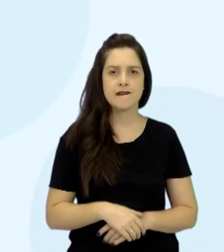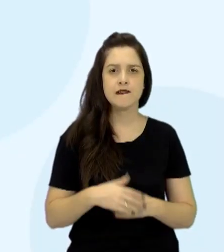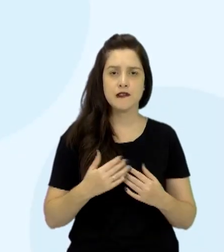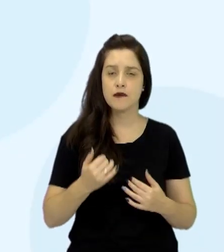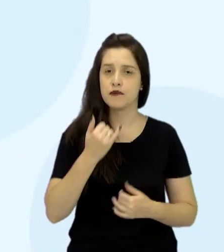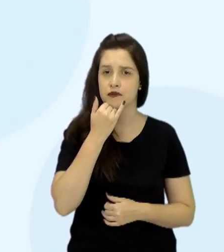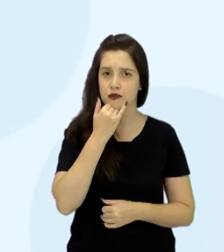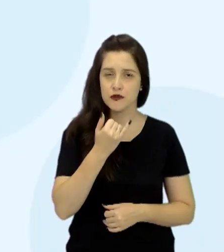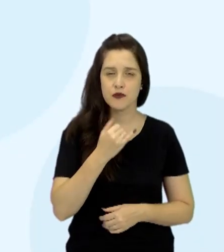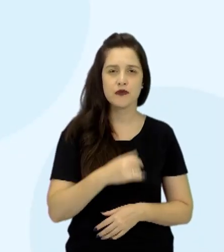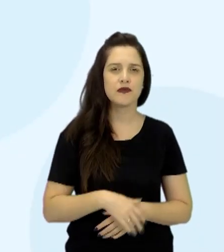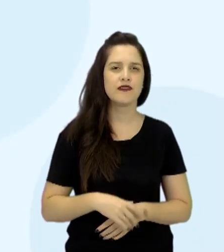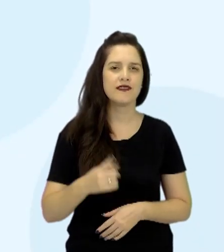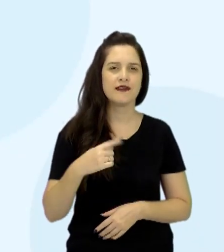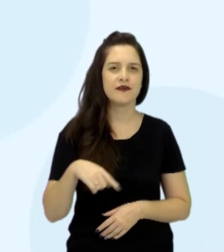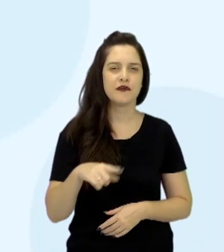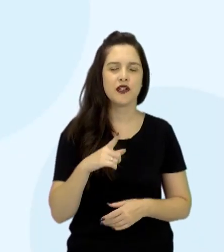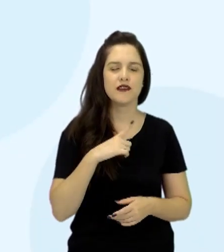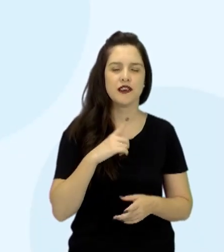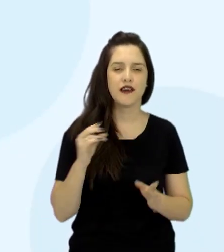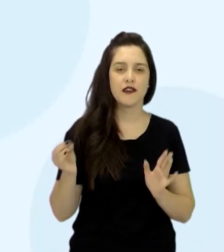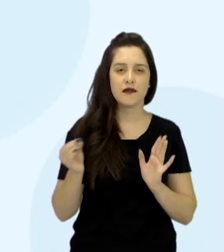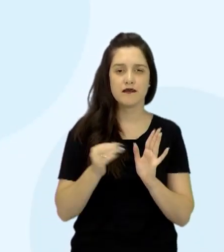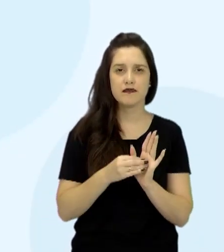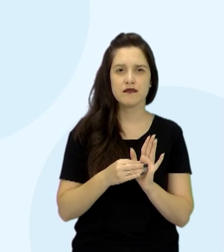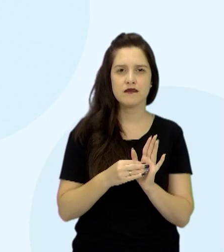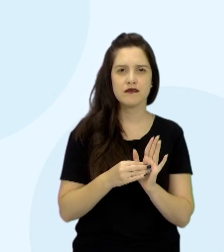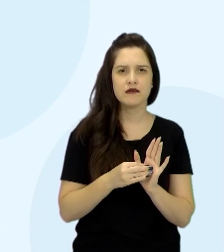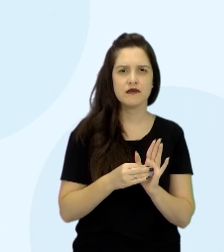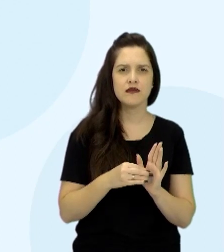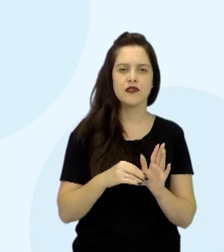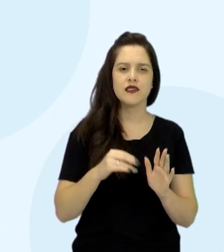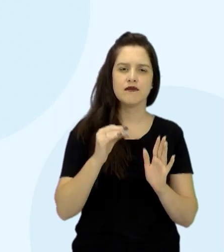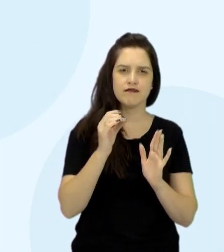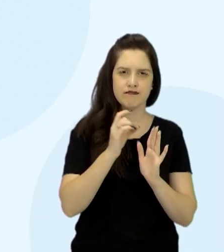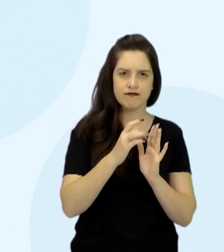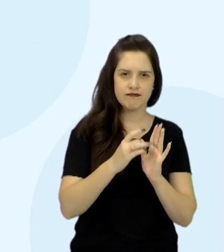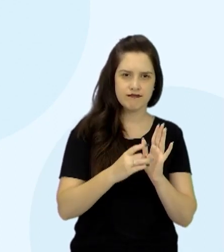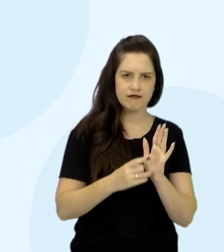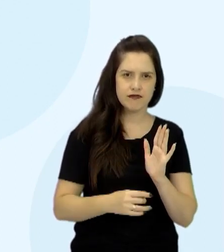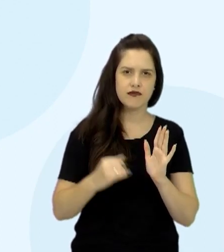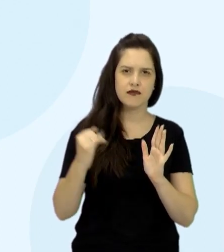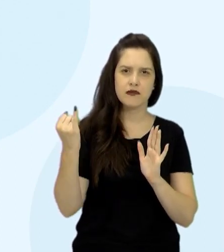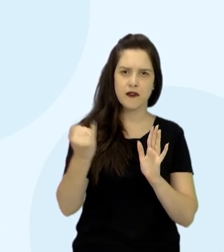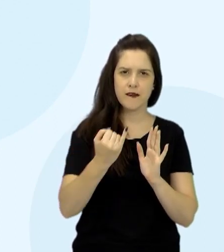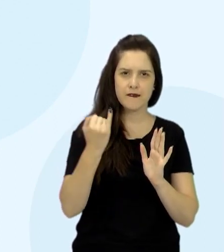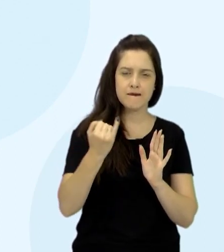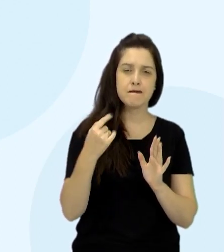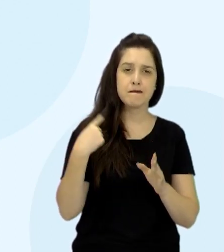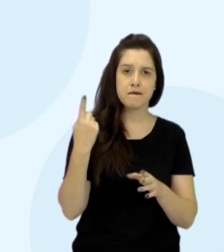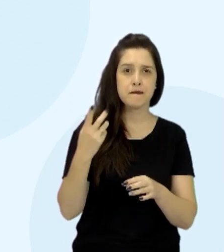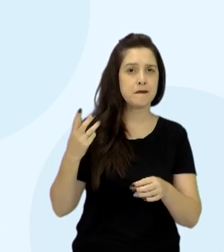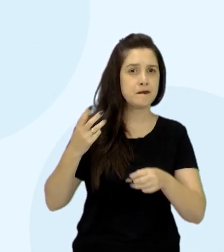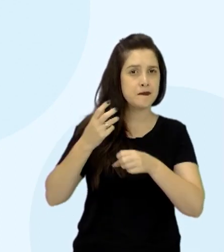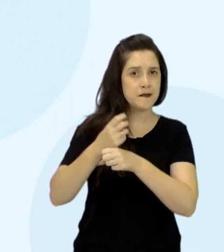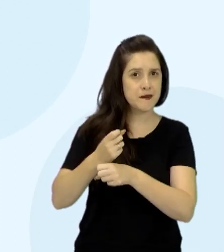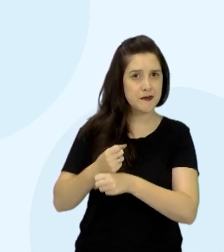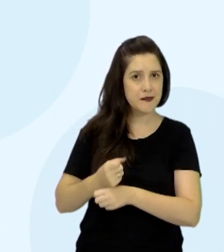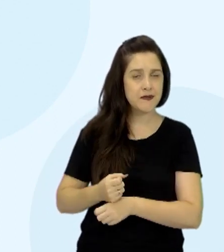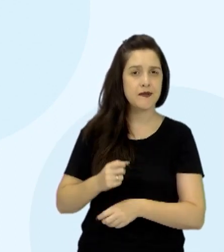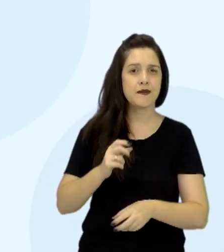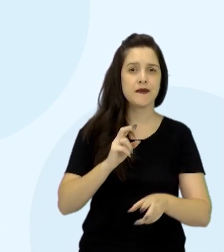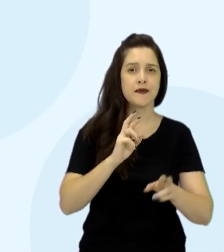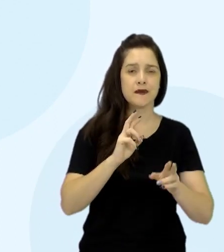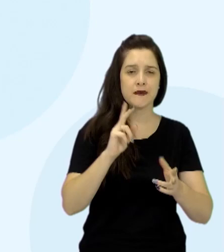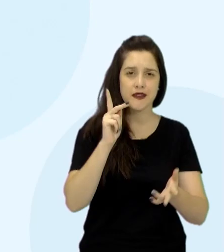Desculpa. Nós vamos ter aqui dados importantes, tá? E, geralmente, quando a gente calcula